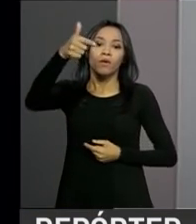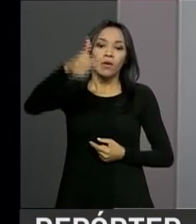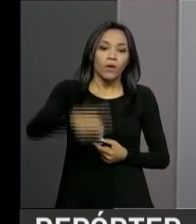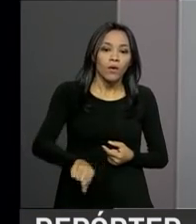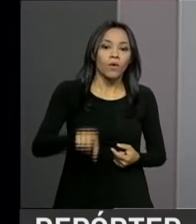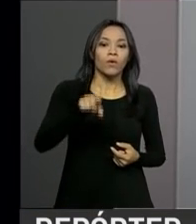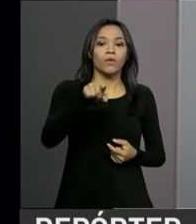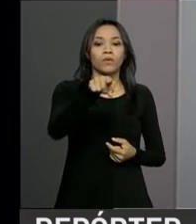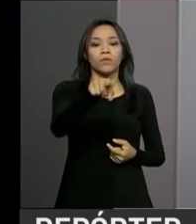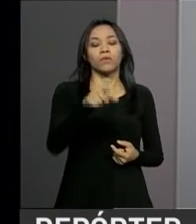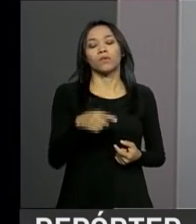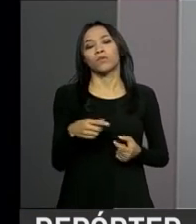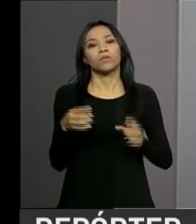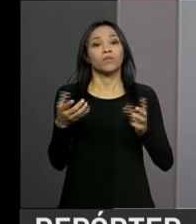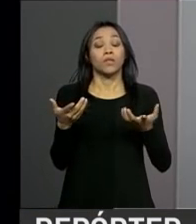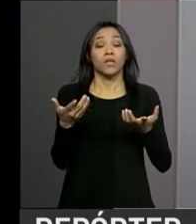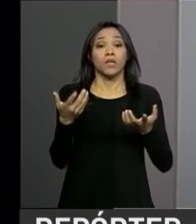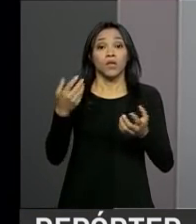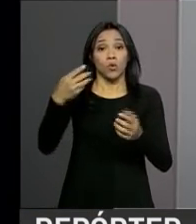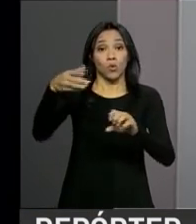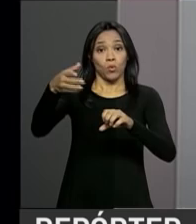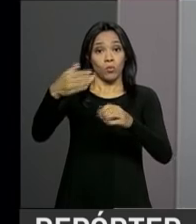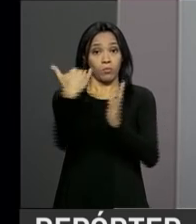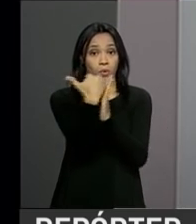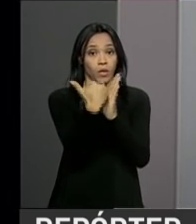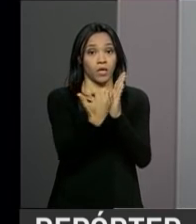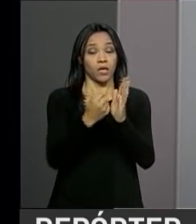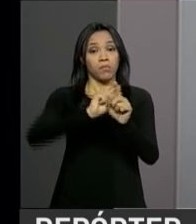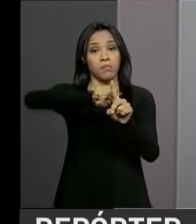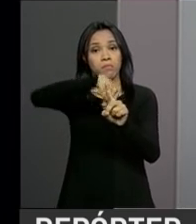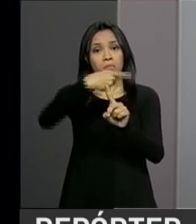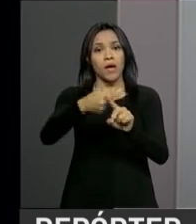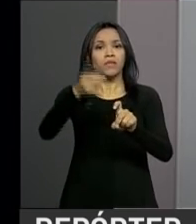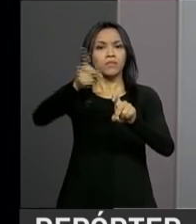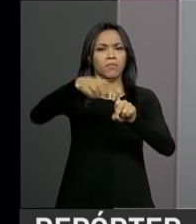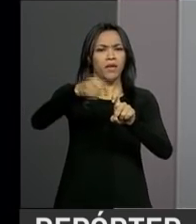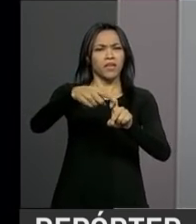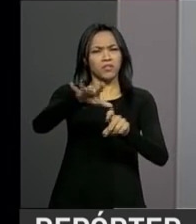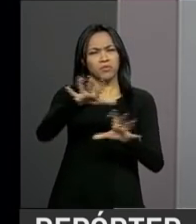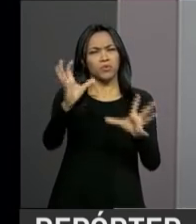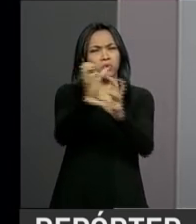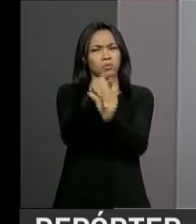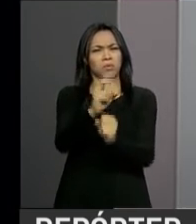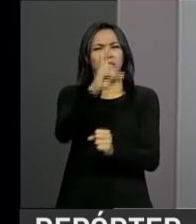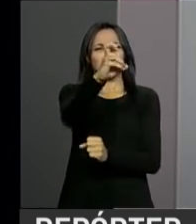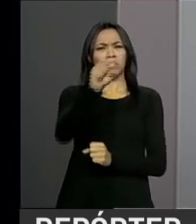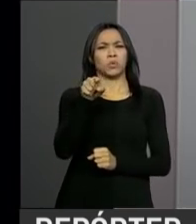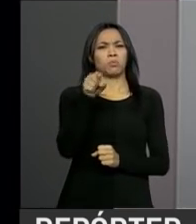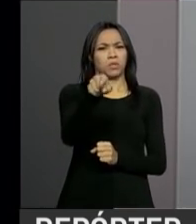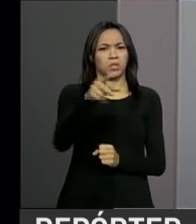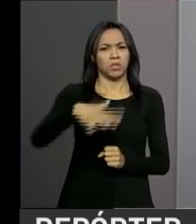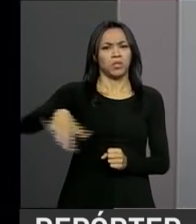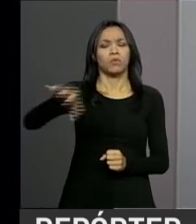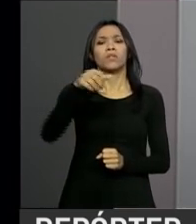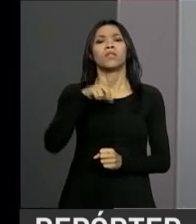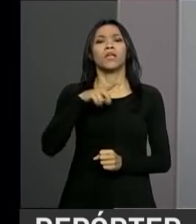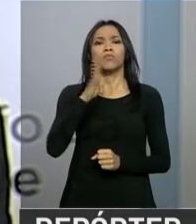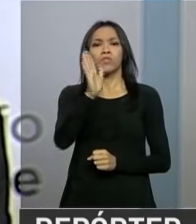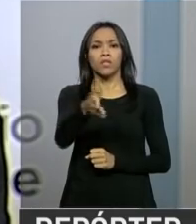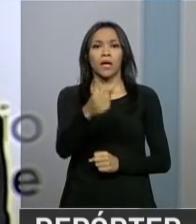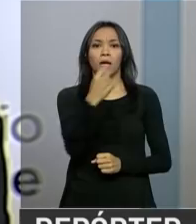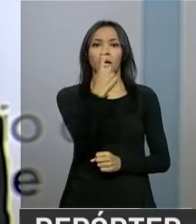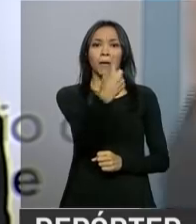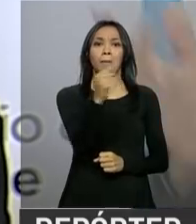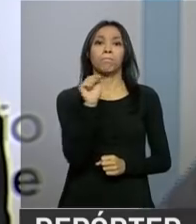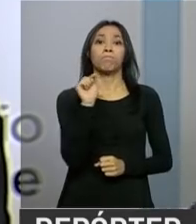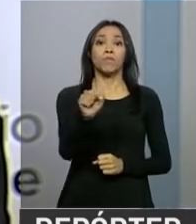participação dos brasileiros no Mais Médicos nós temos 5.000 médicos brasileiros nos Mais Médicos temos 1500